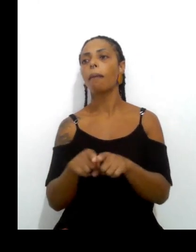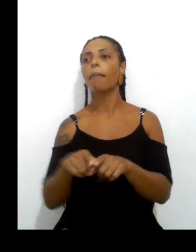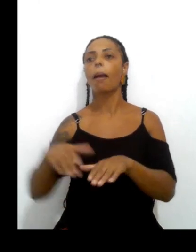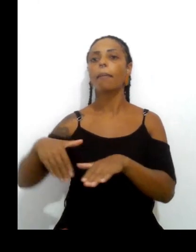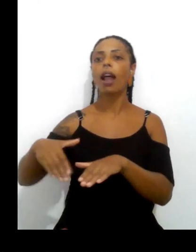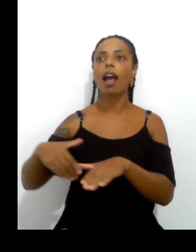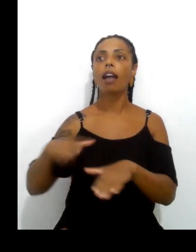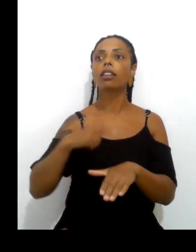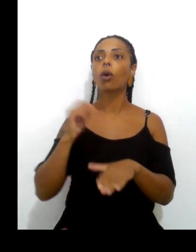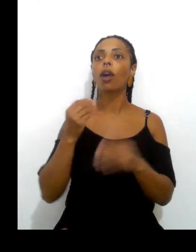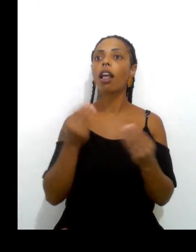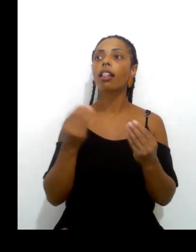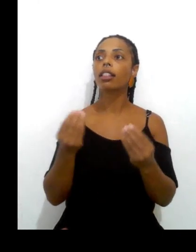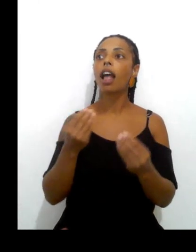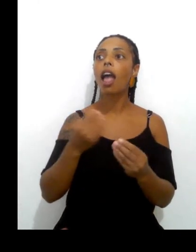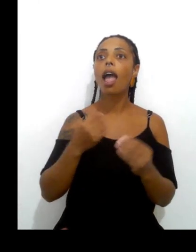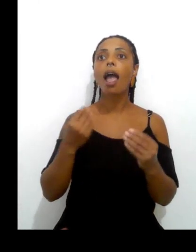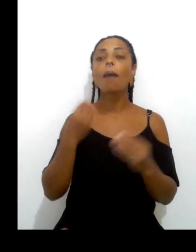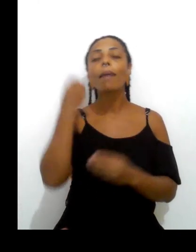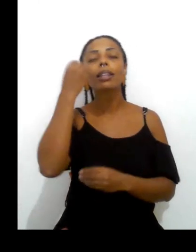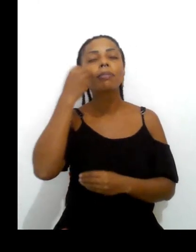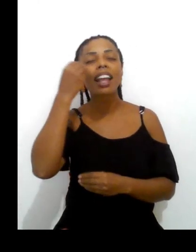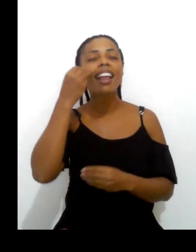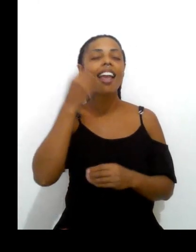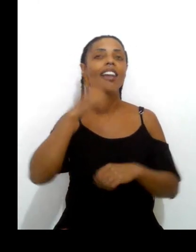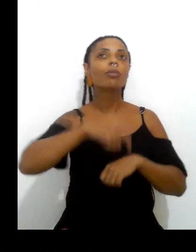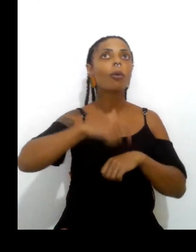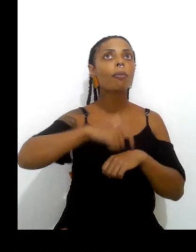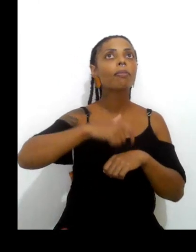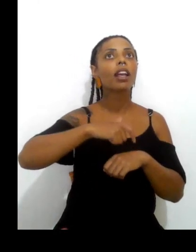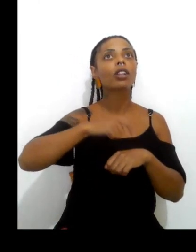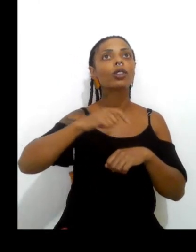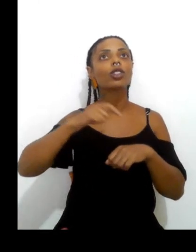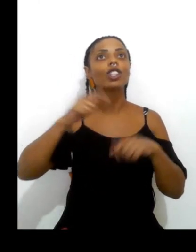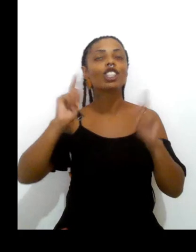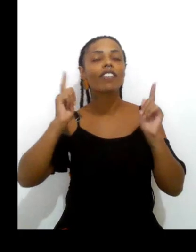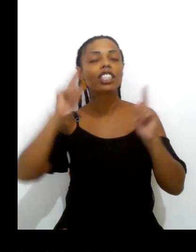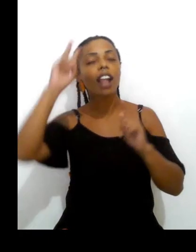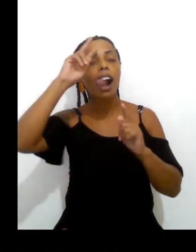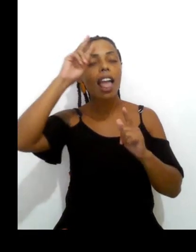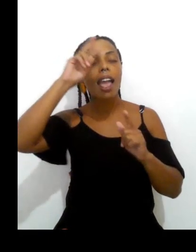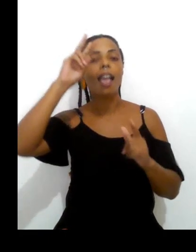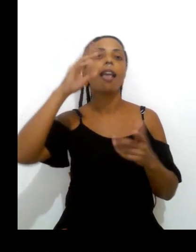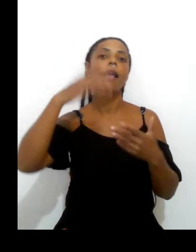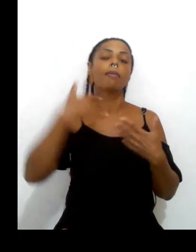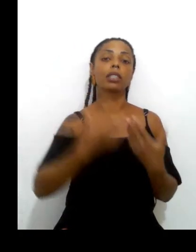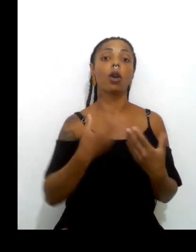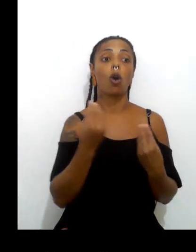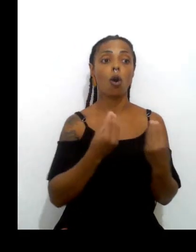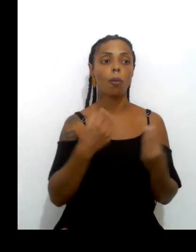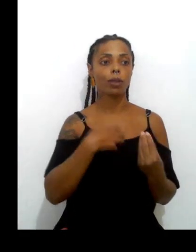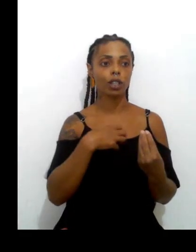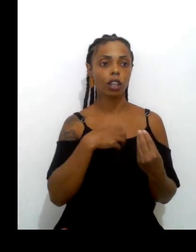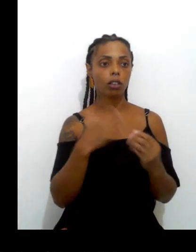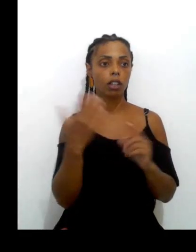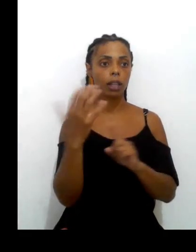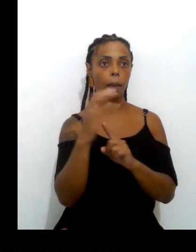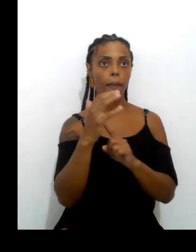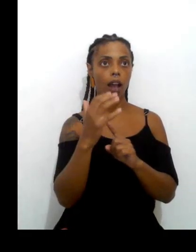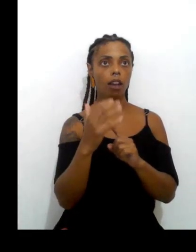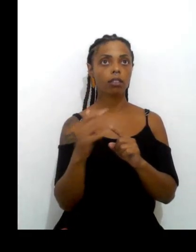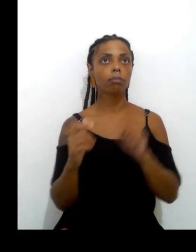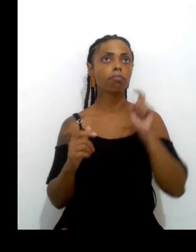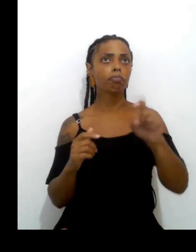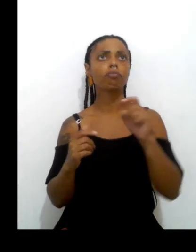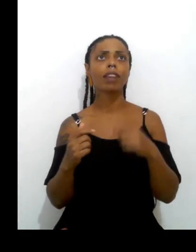trazia uma memória de um momento divertido a velocidade mecânica dessas máquinas exigir imagens bem